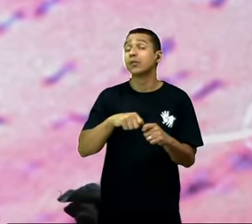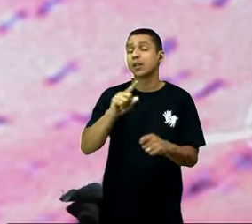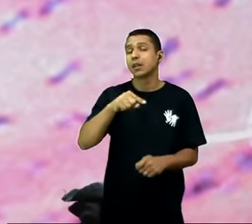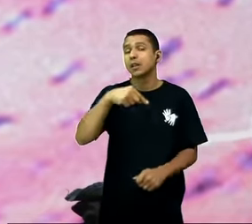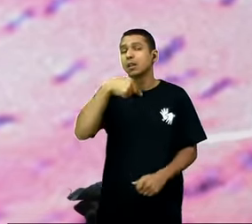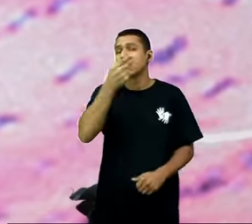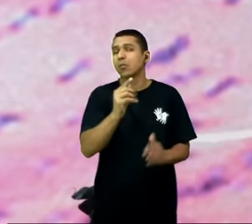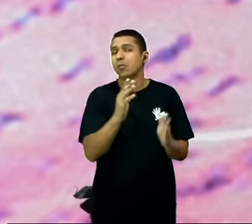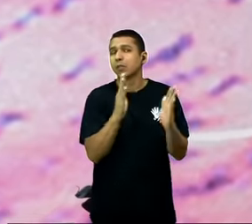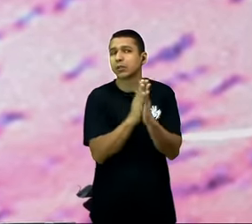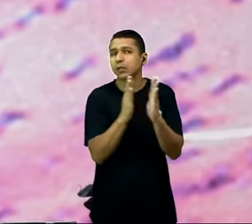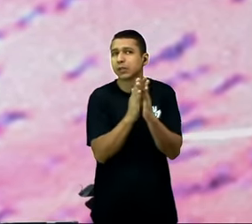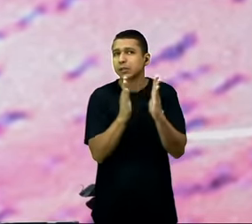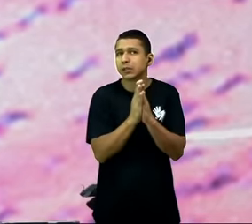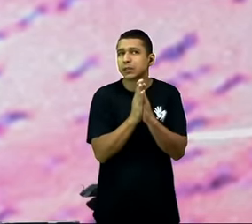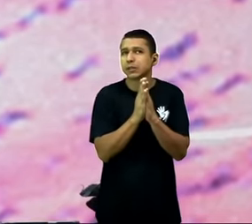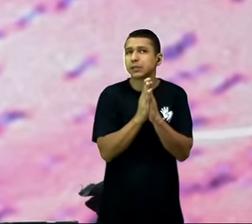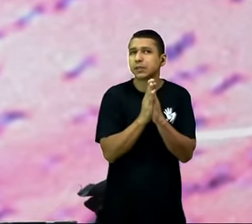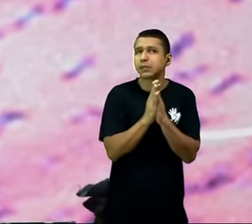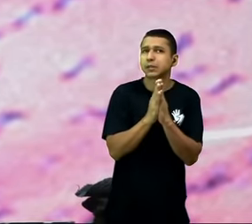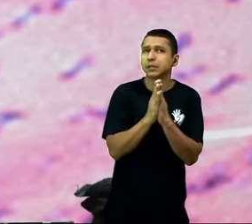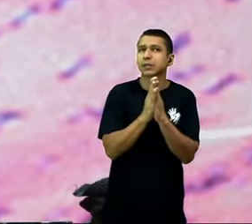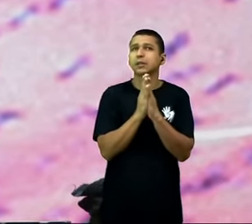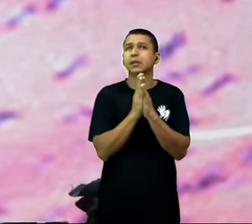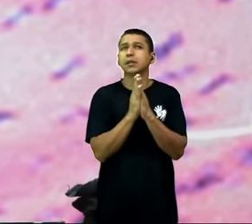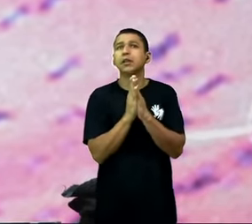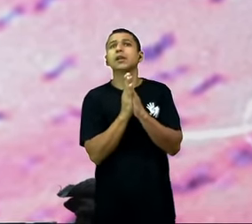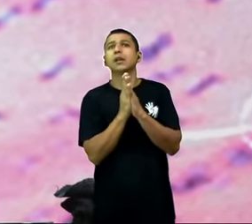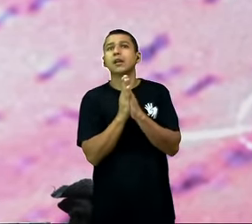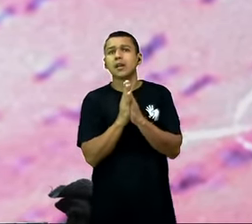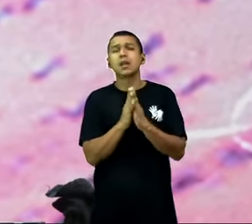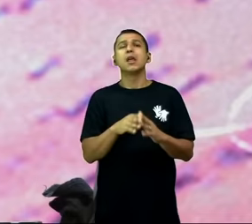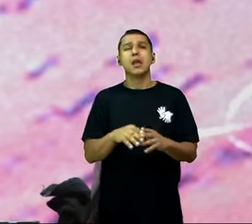depois das orações é tão importante quanto orar.